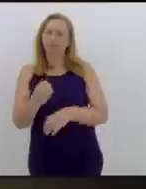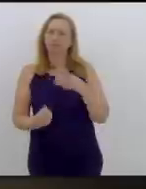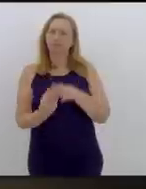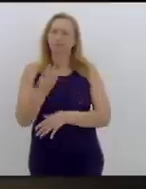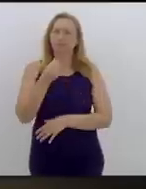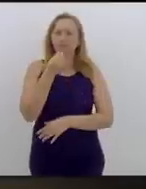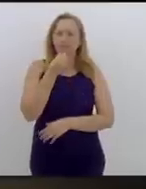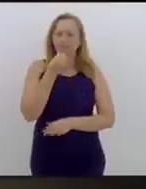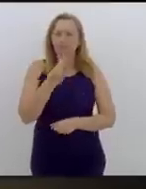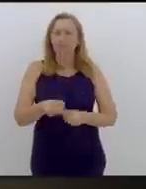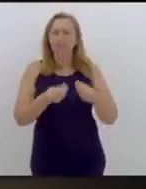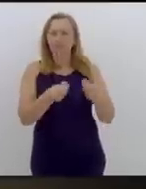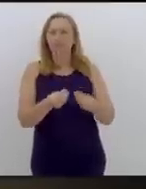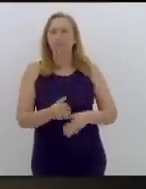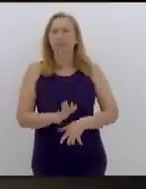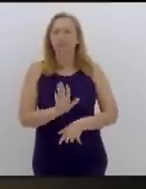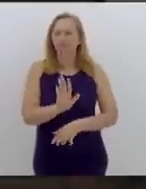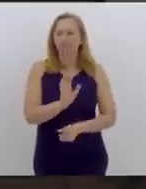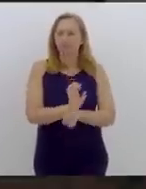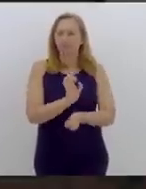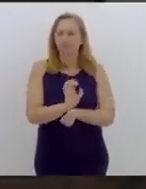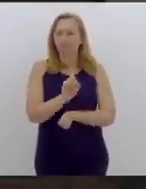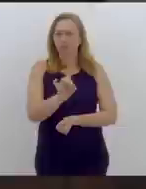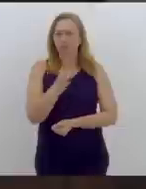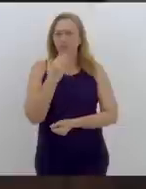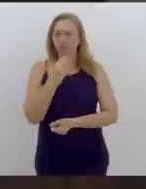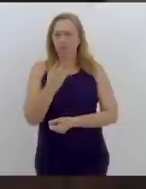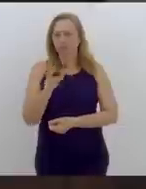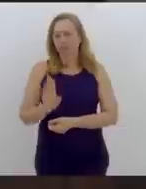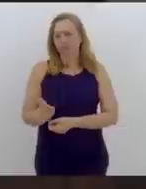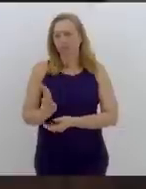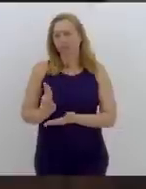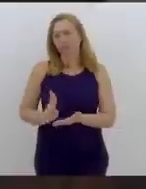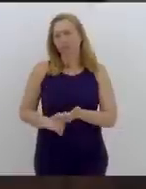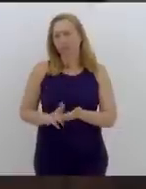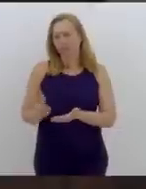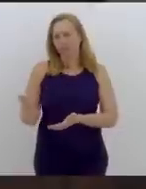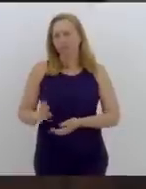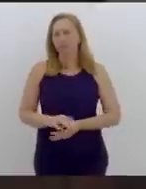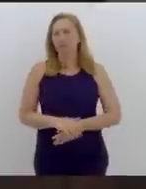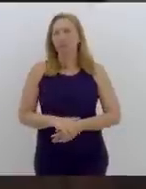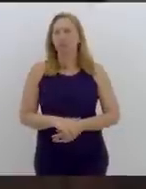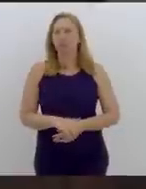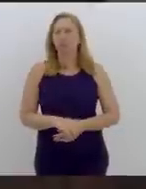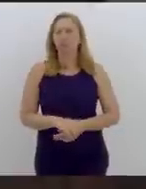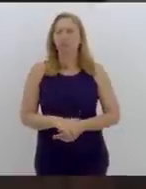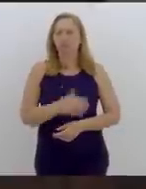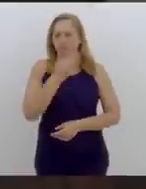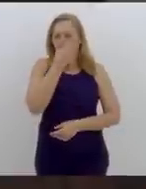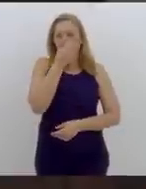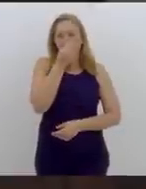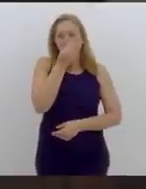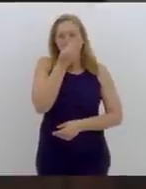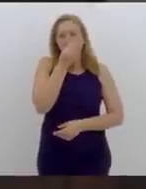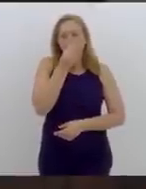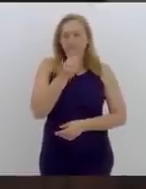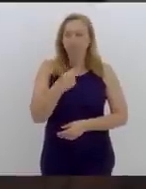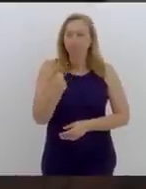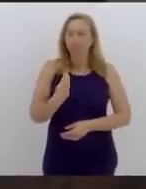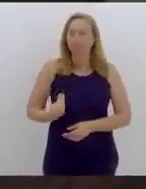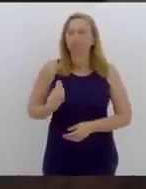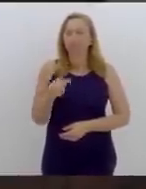essa oportunidade João deixa eu pedir só uma coisa se inscreve aqui e eu vou franquear para o Senhor por gentileza só para nós para nós estarmos